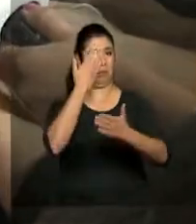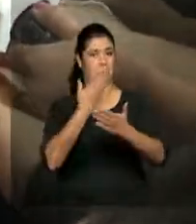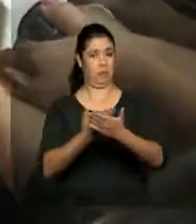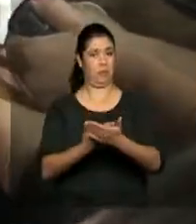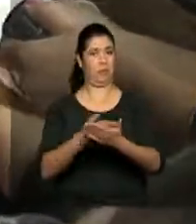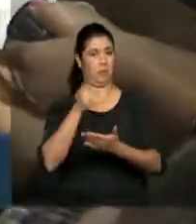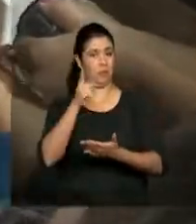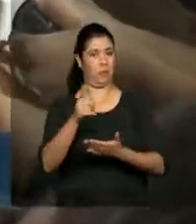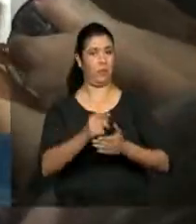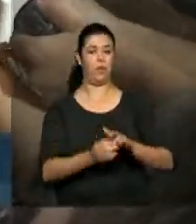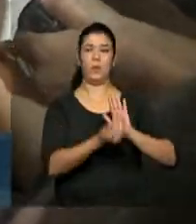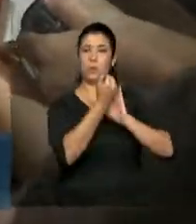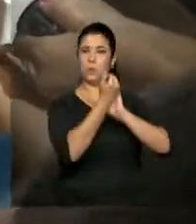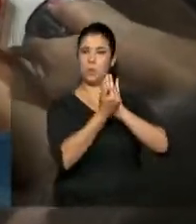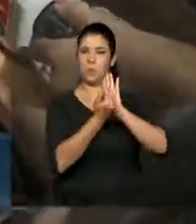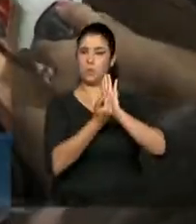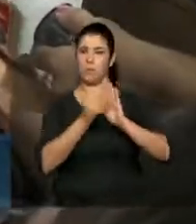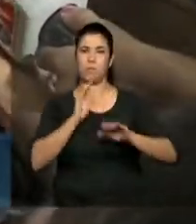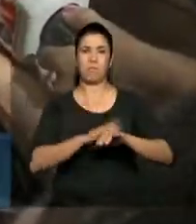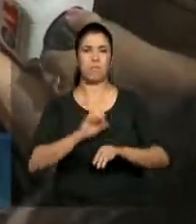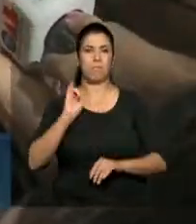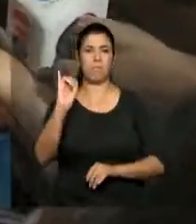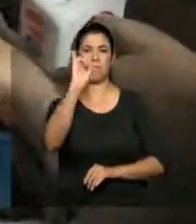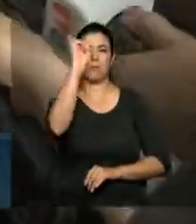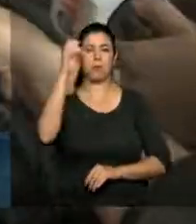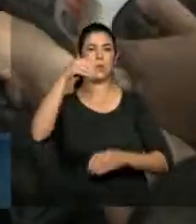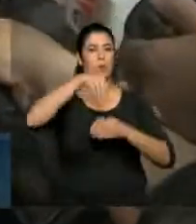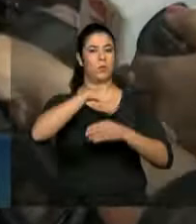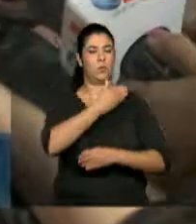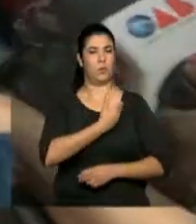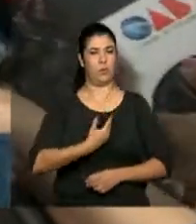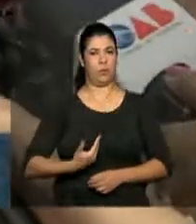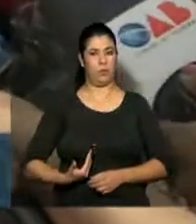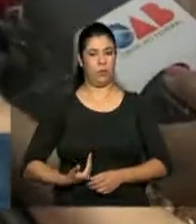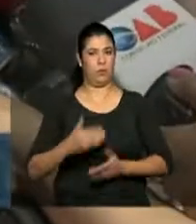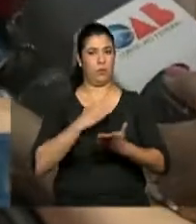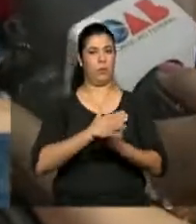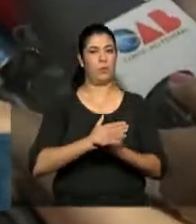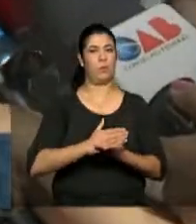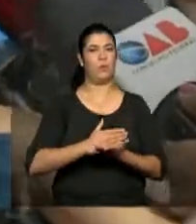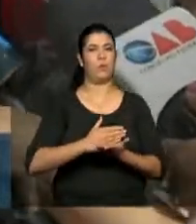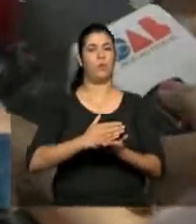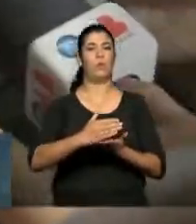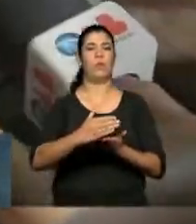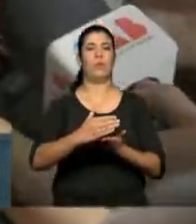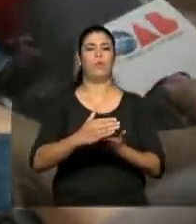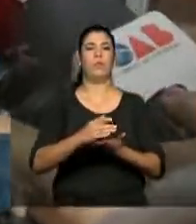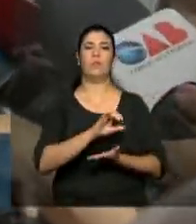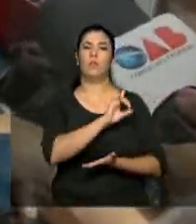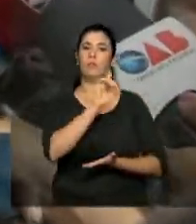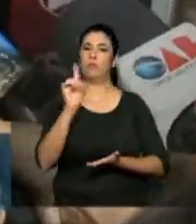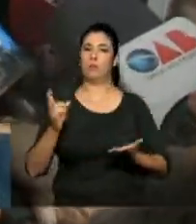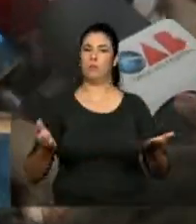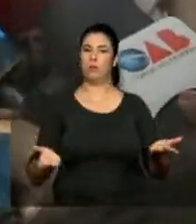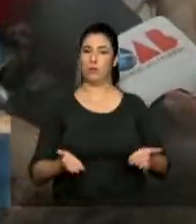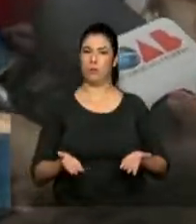esse programa é um dos programas mais importantes do governo. Ele começa, nesse dia de hoje,